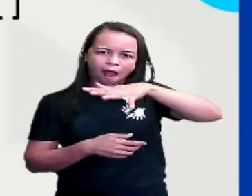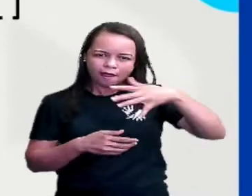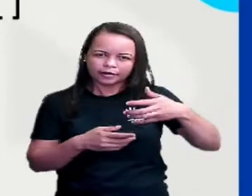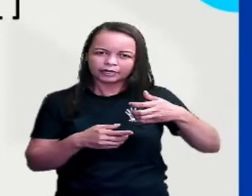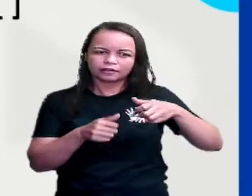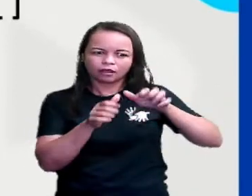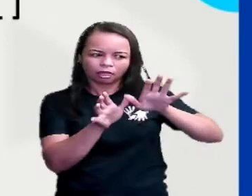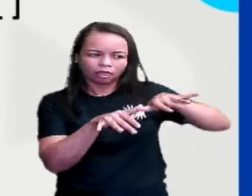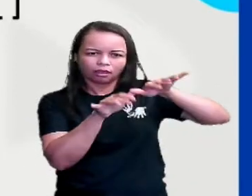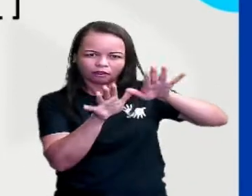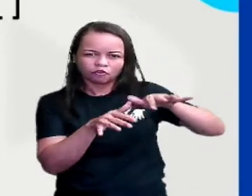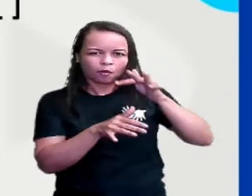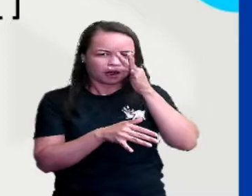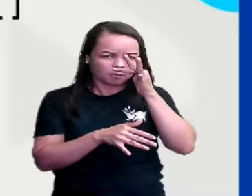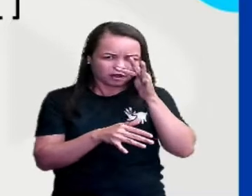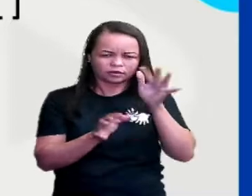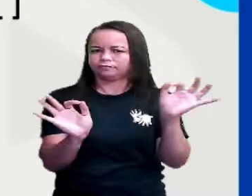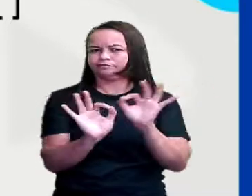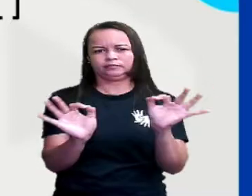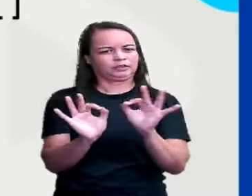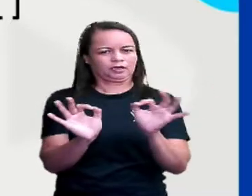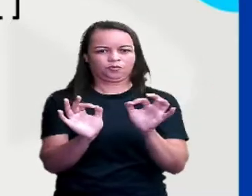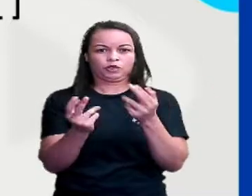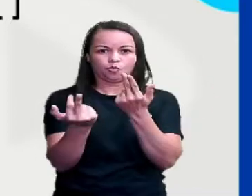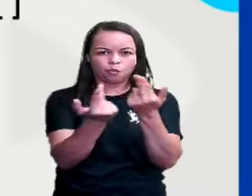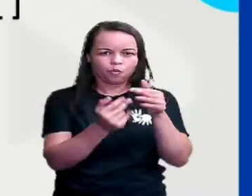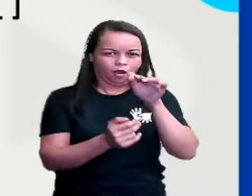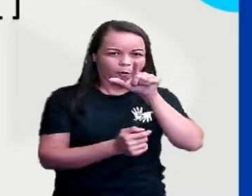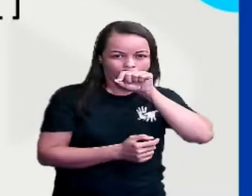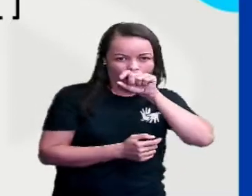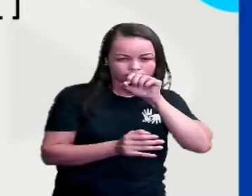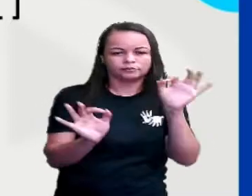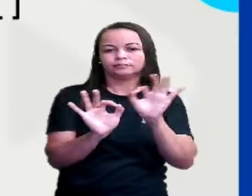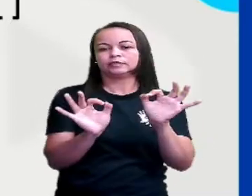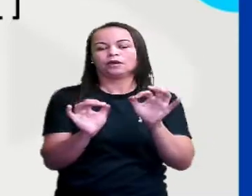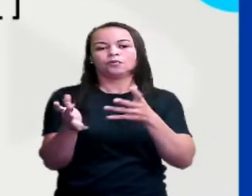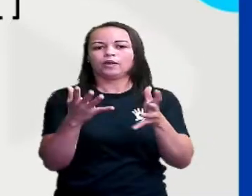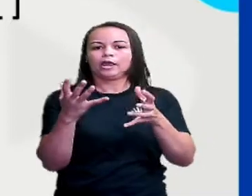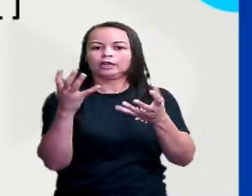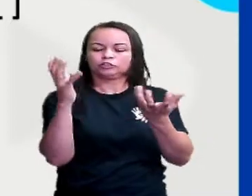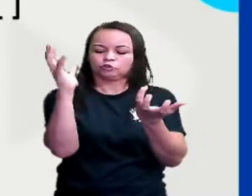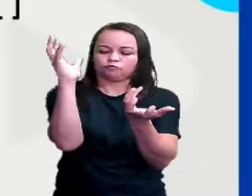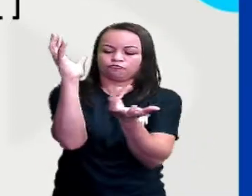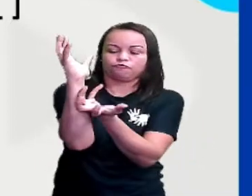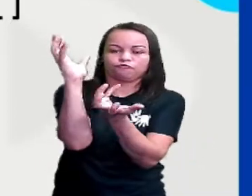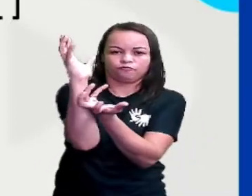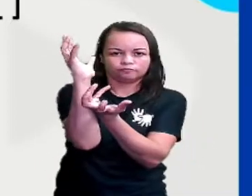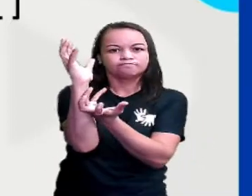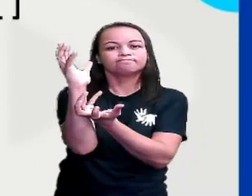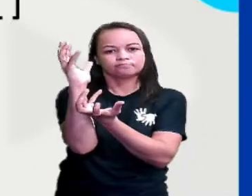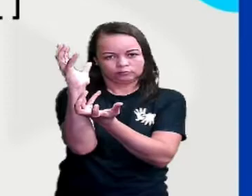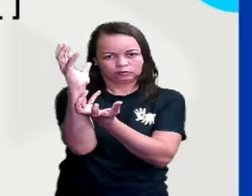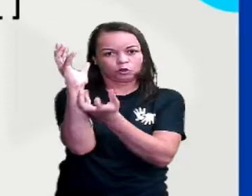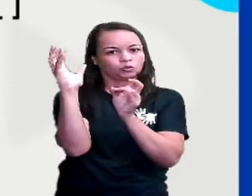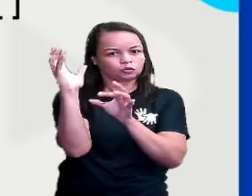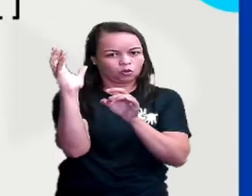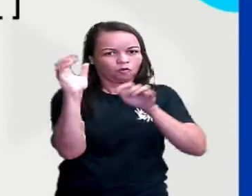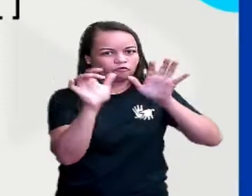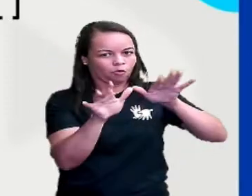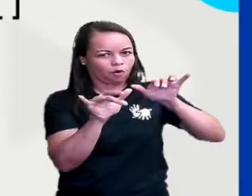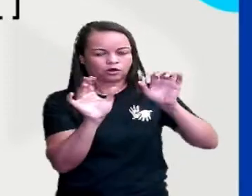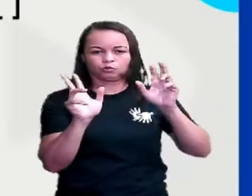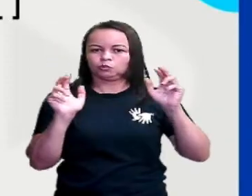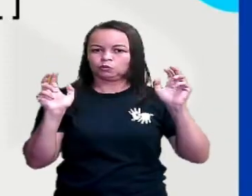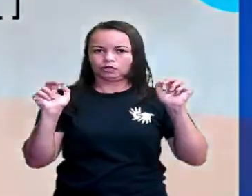por exemplo, e ficam voando, não, tá certo? Elas estão fixas, mas não no solo como as plantas terrestres. Elas